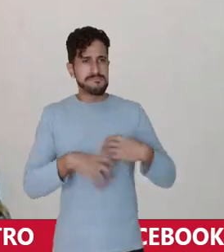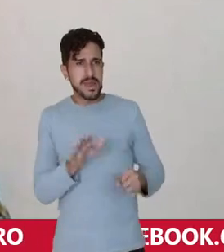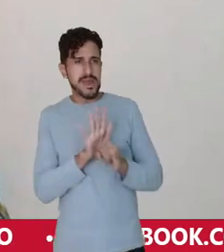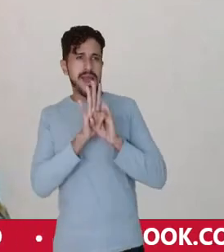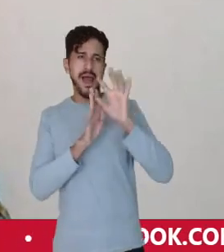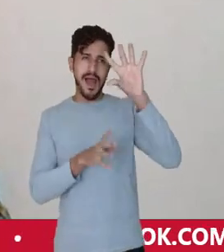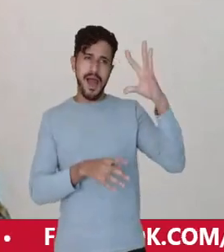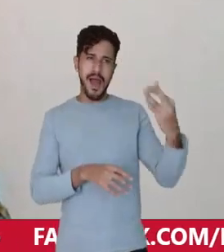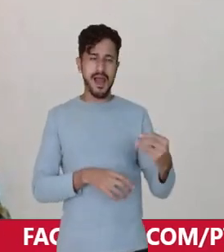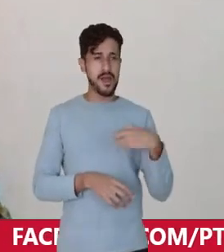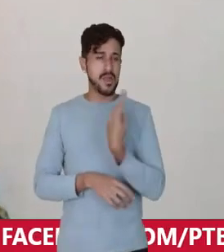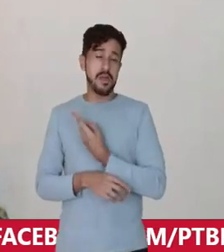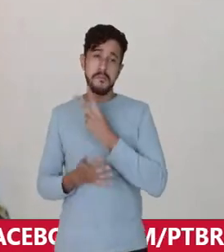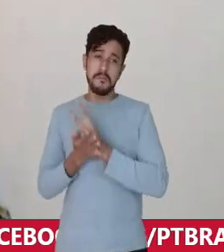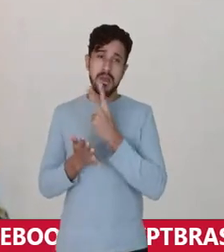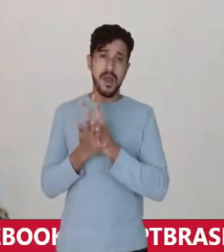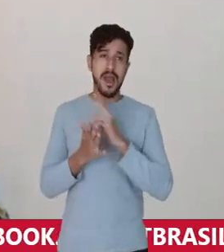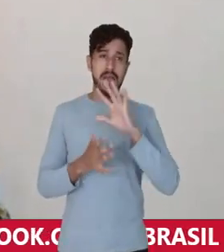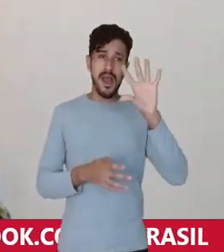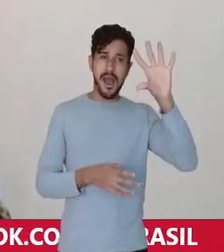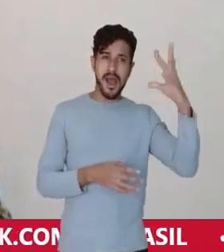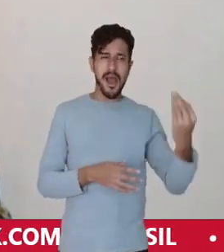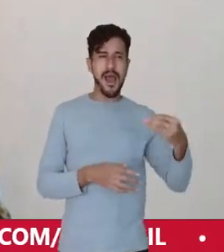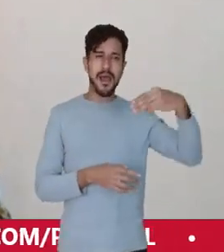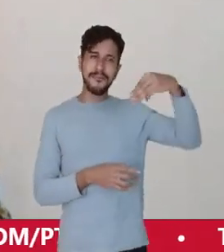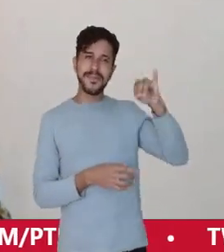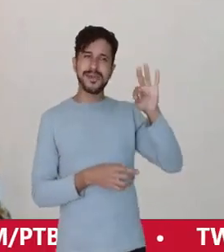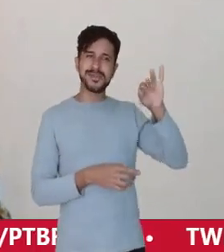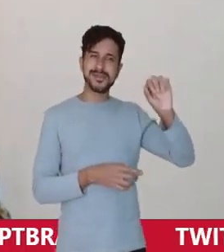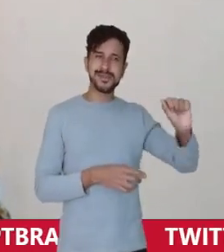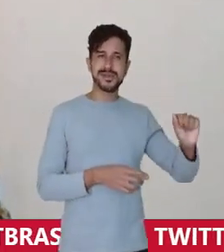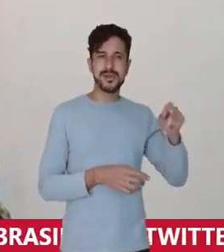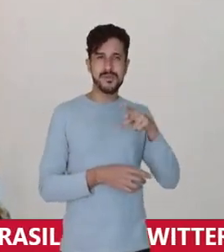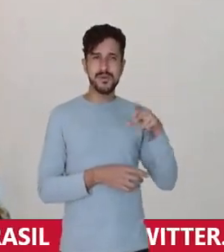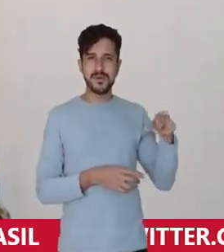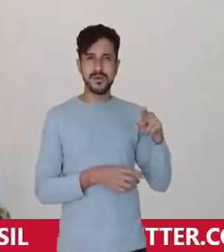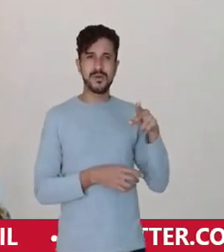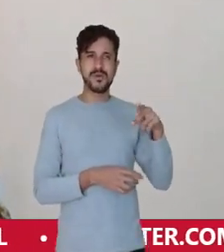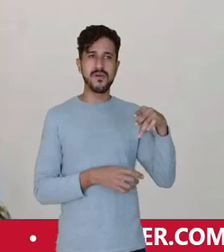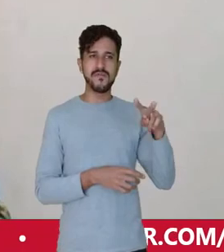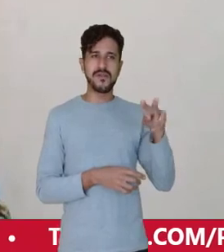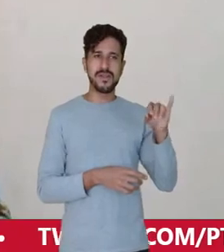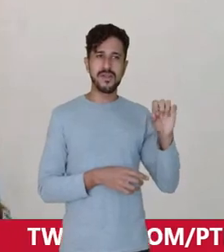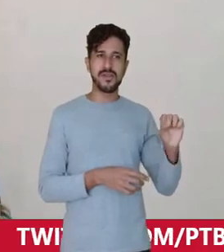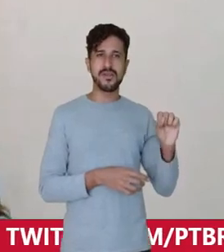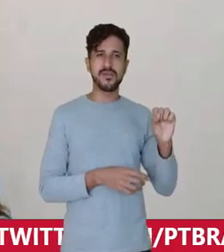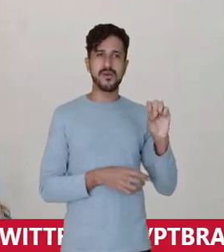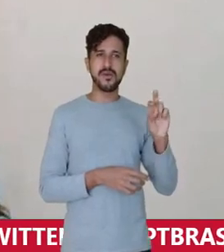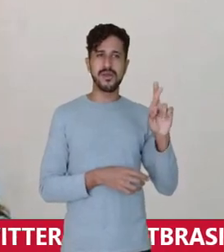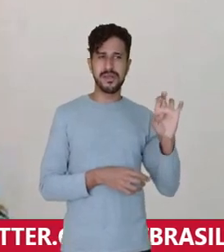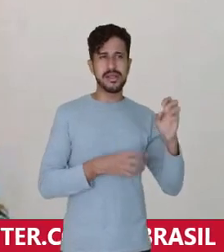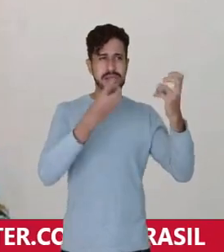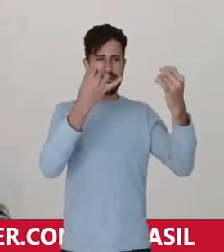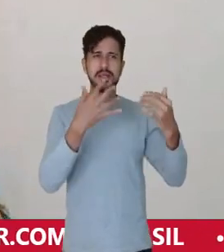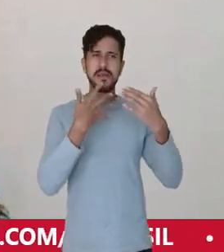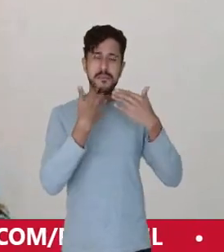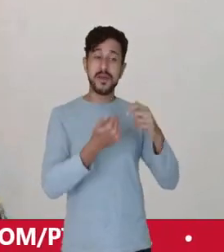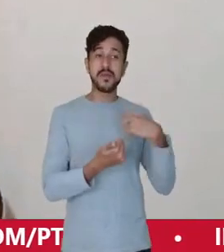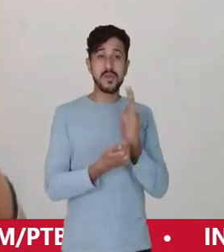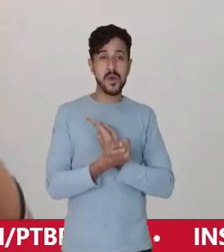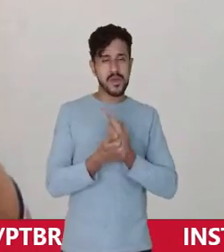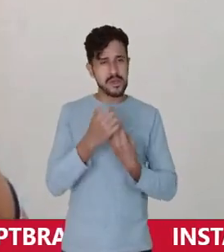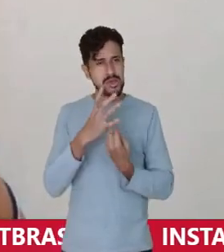que essa África seja uma África mítica, que o professor Muniz Sodré define tão bem, nós recriamos